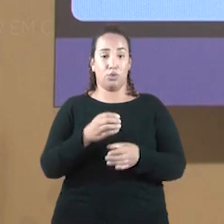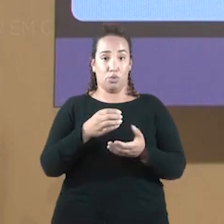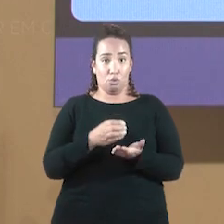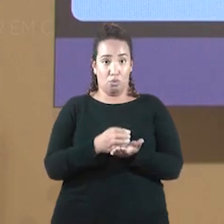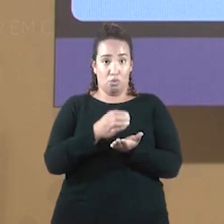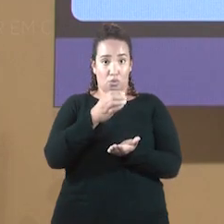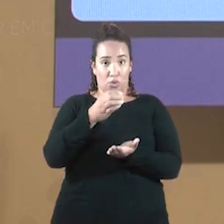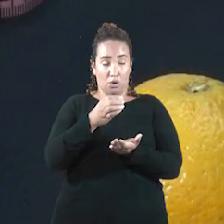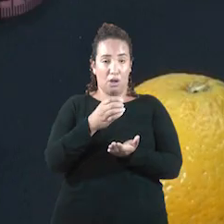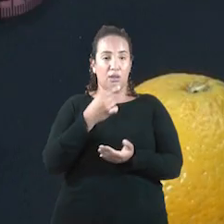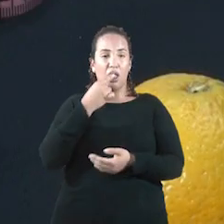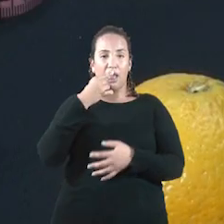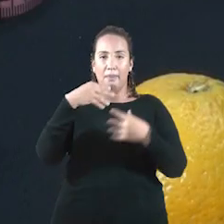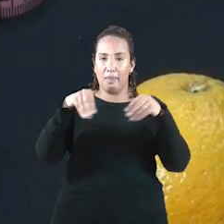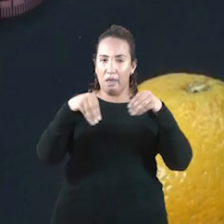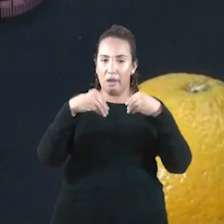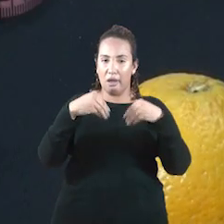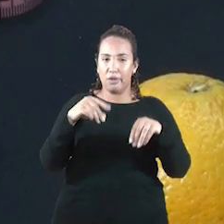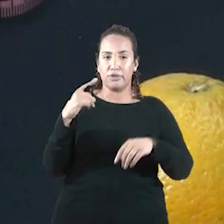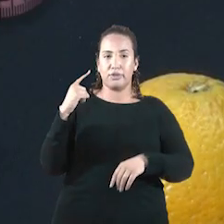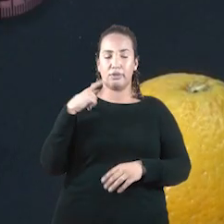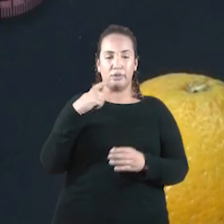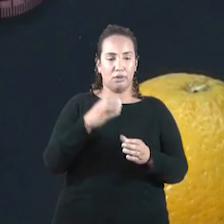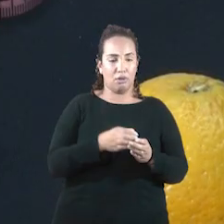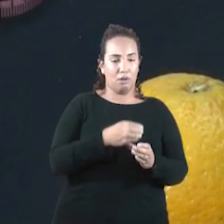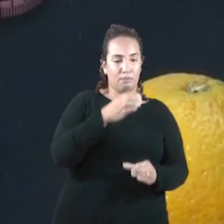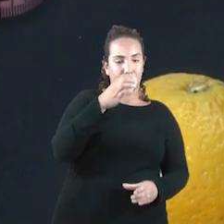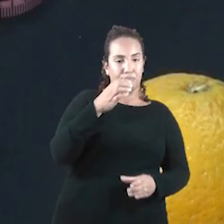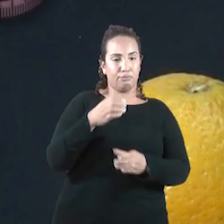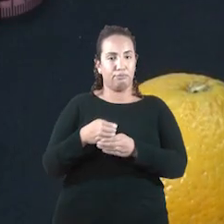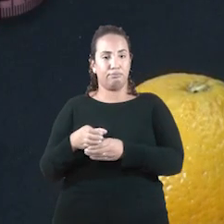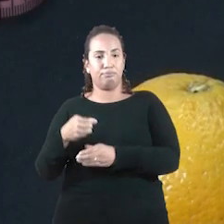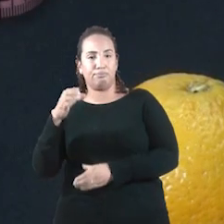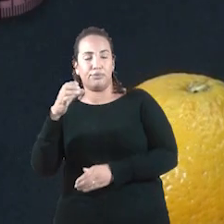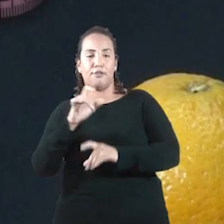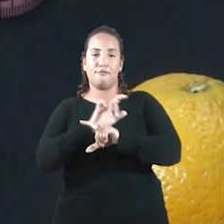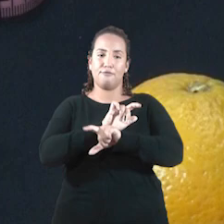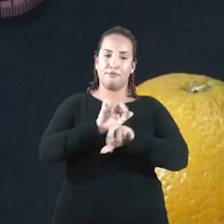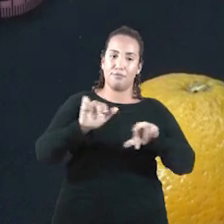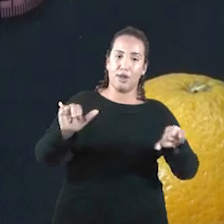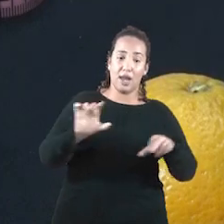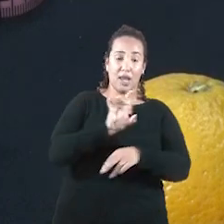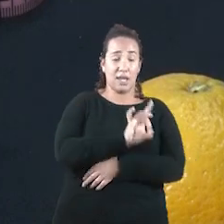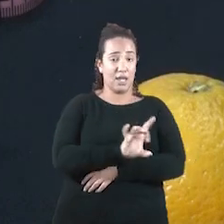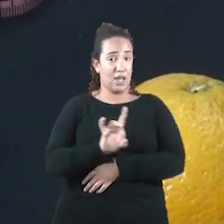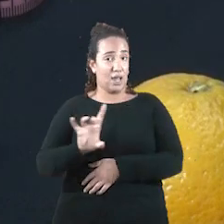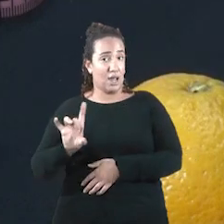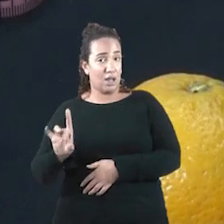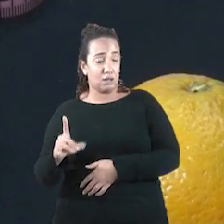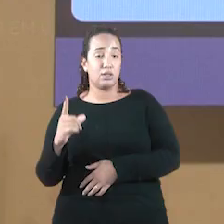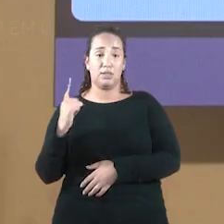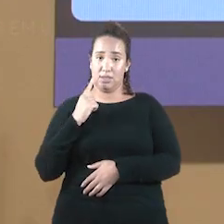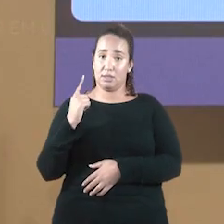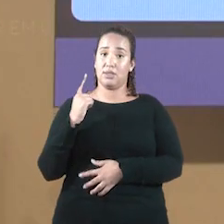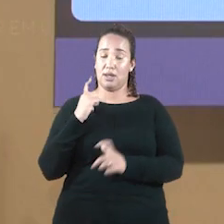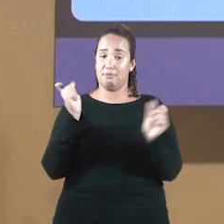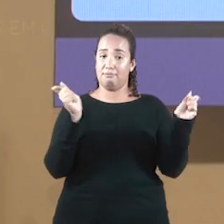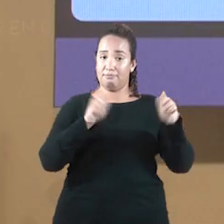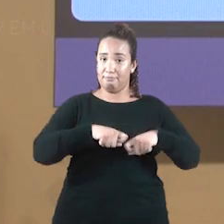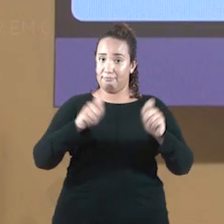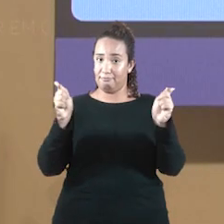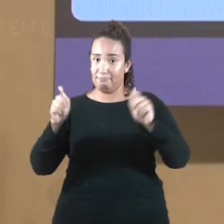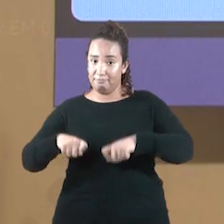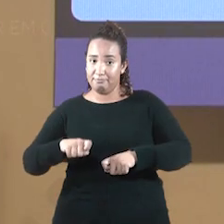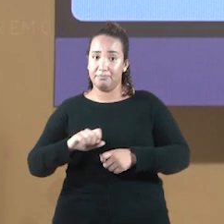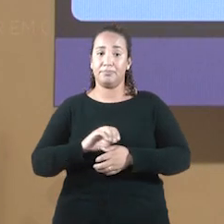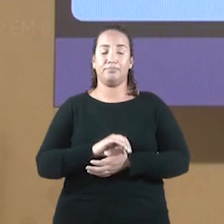por exemplo, existem variados tamanhos e cada tamanho tem uma capacidade. Depois de